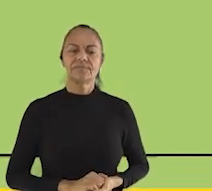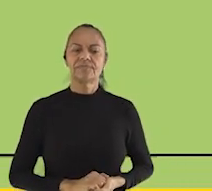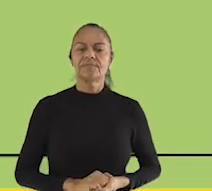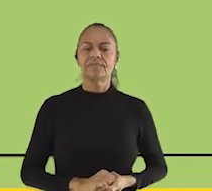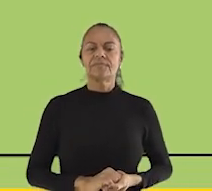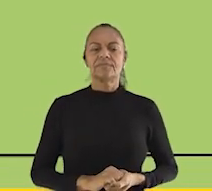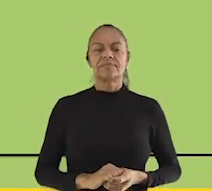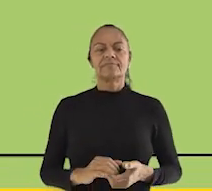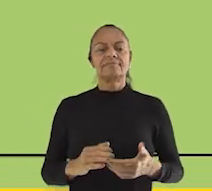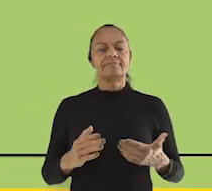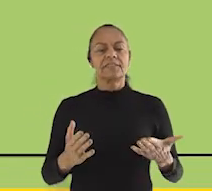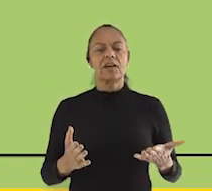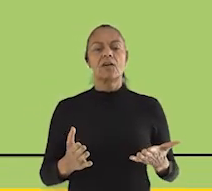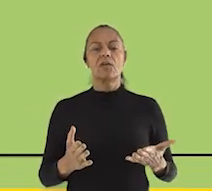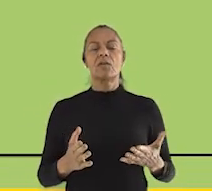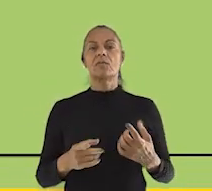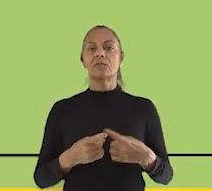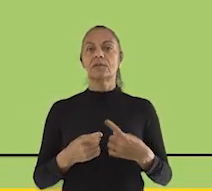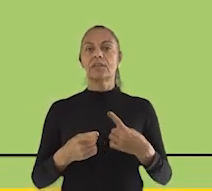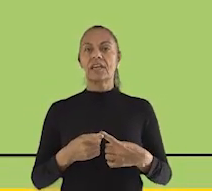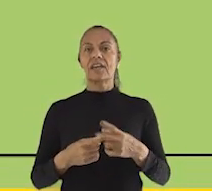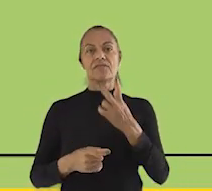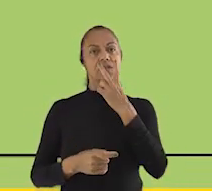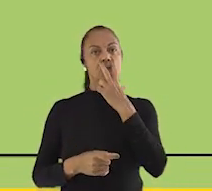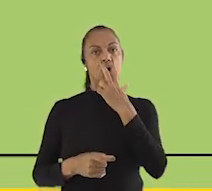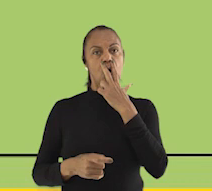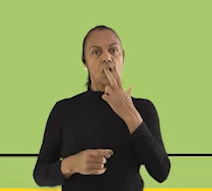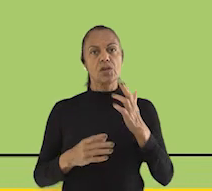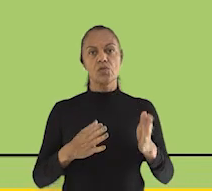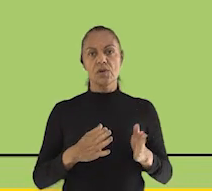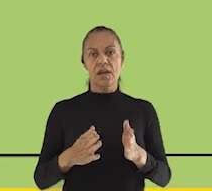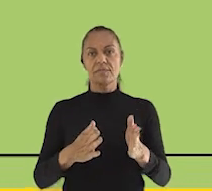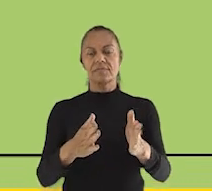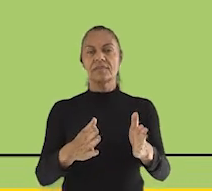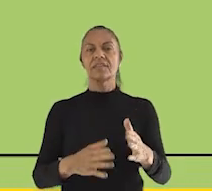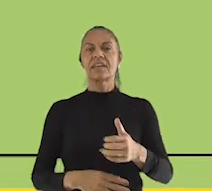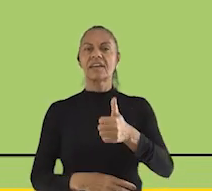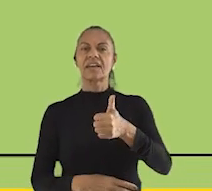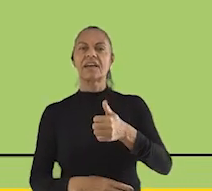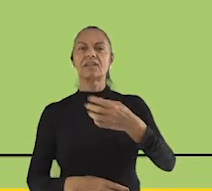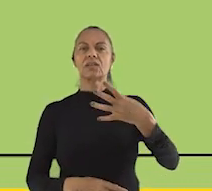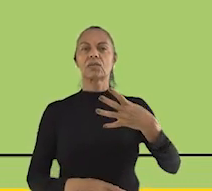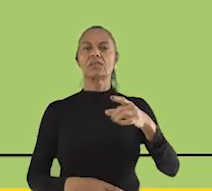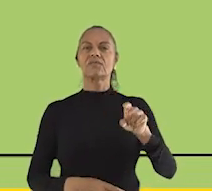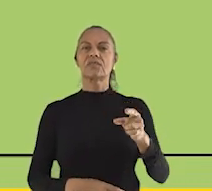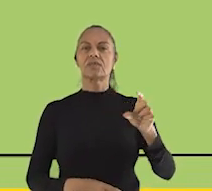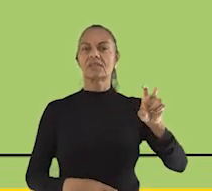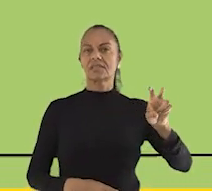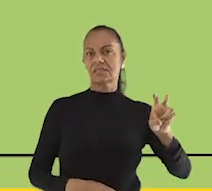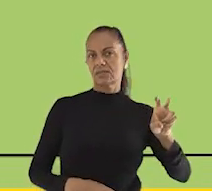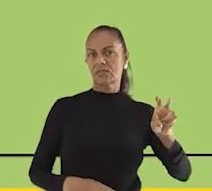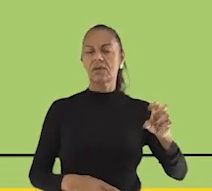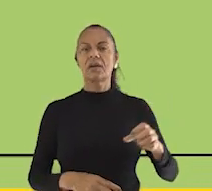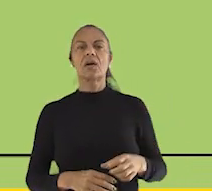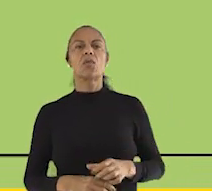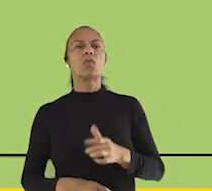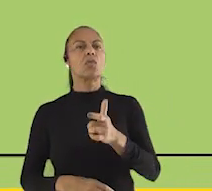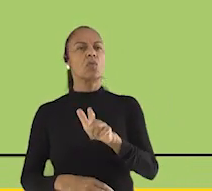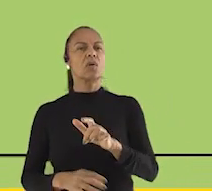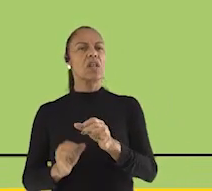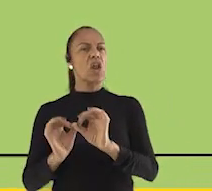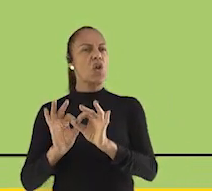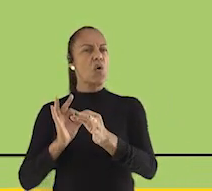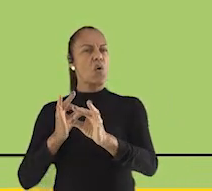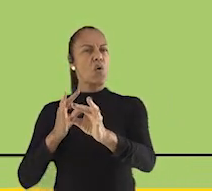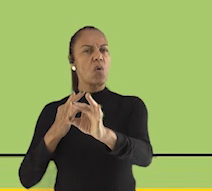Serra. Afinal, o percurso que passa por Vitória tem 14,5 quilômetros e o outro é